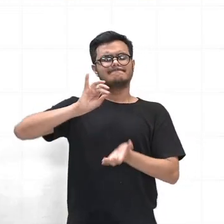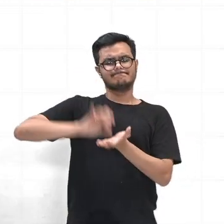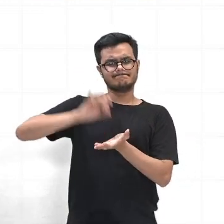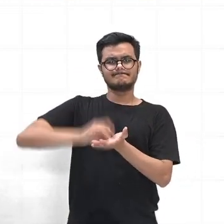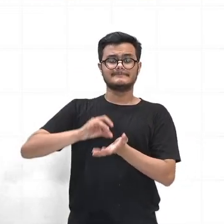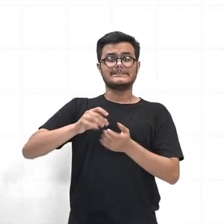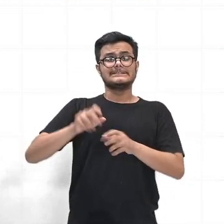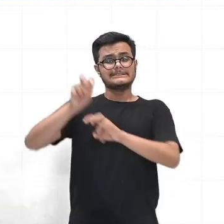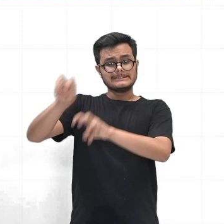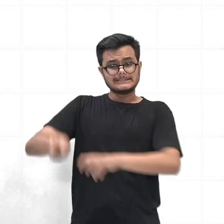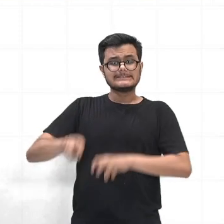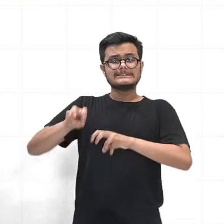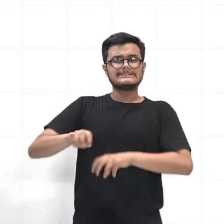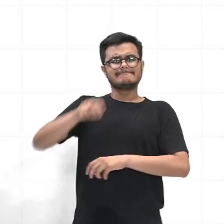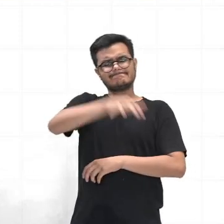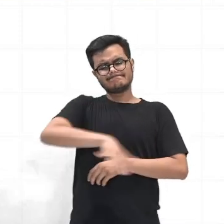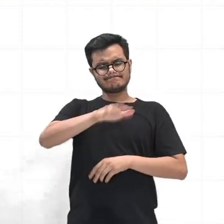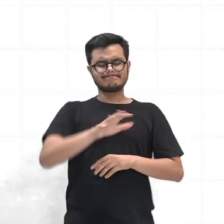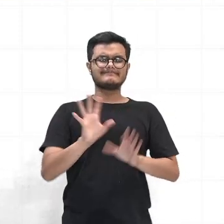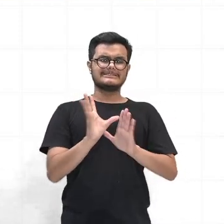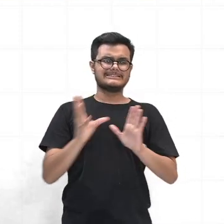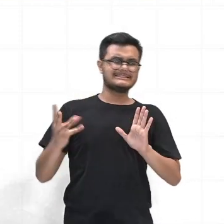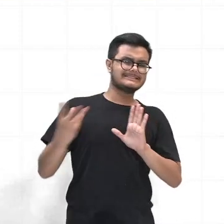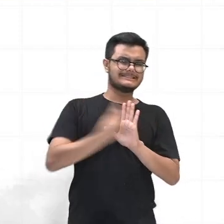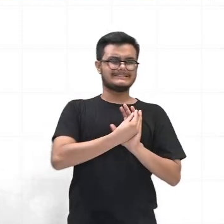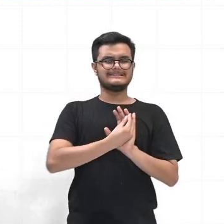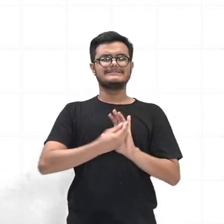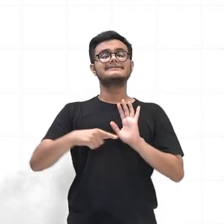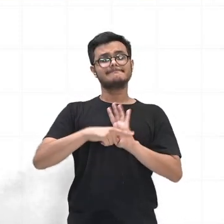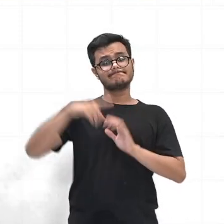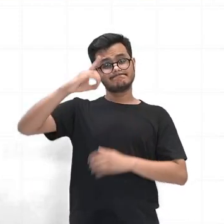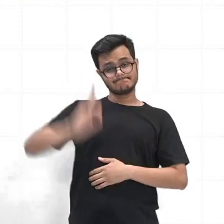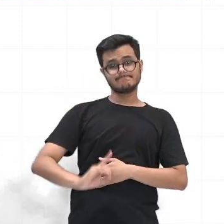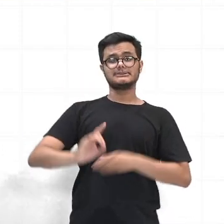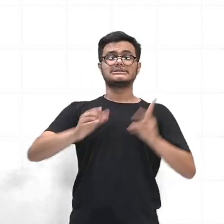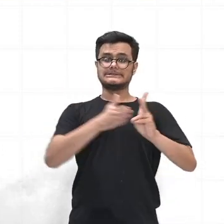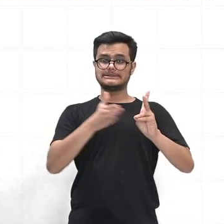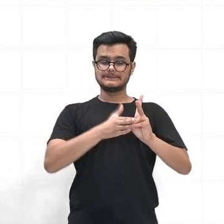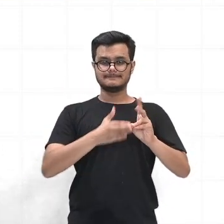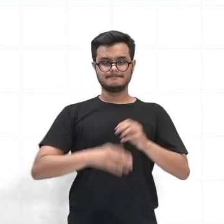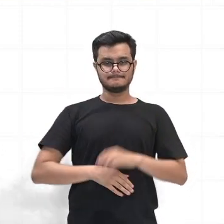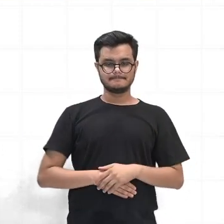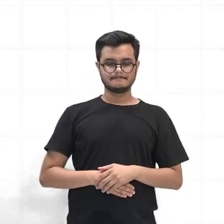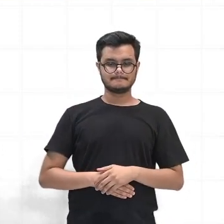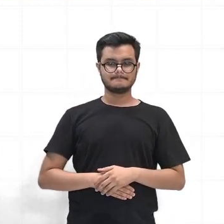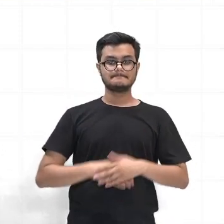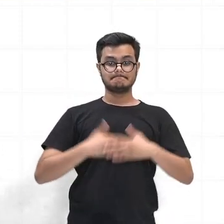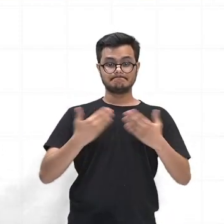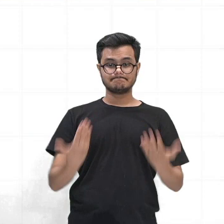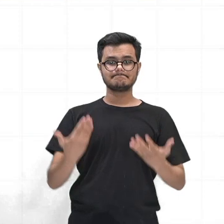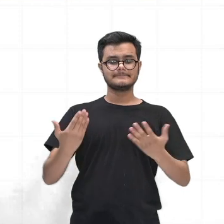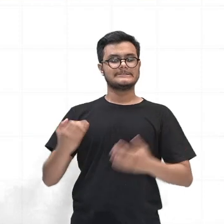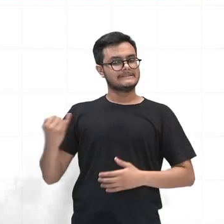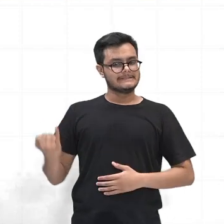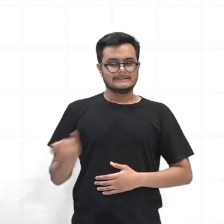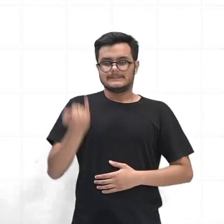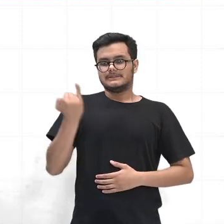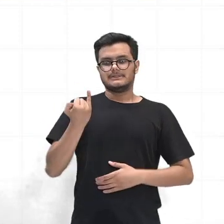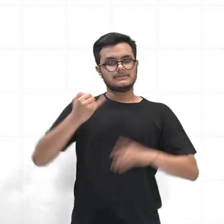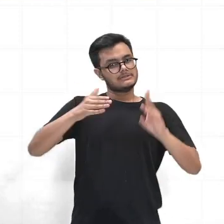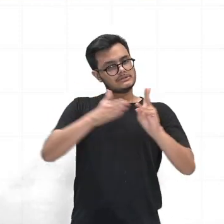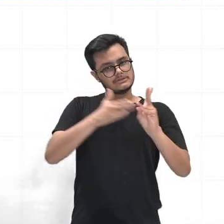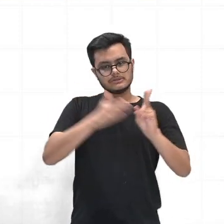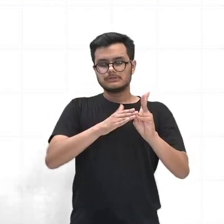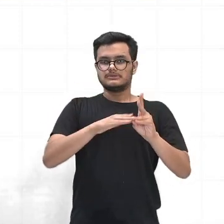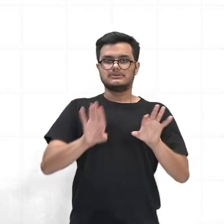na preservação da Amazônia e dos direitos indígenas, tá? Outro povo indígena, outro